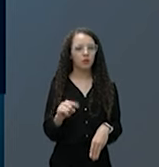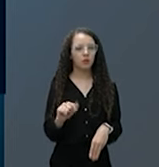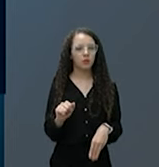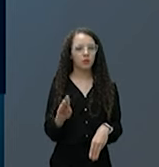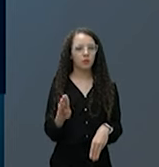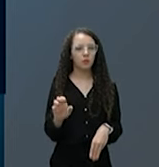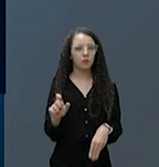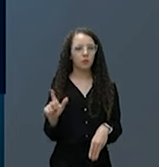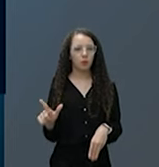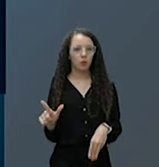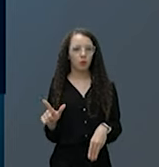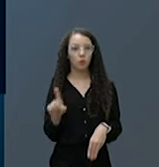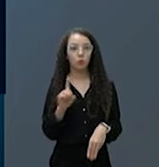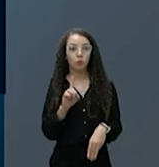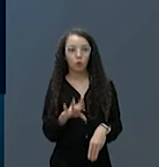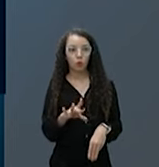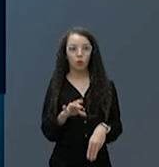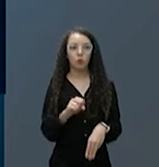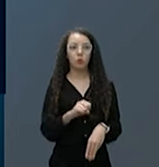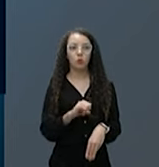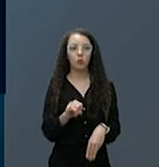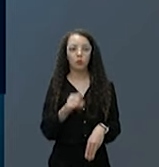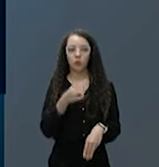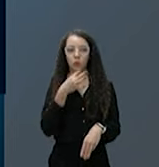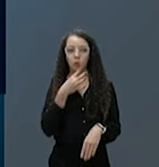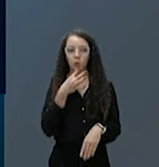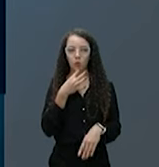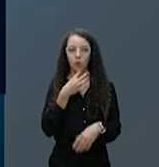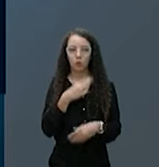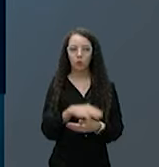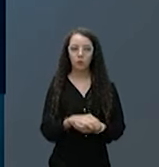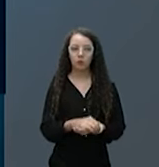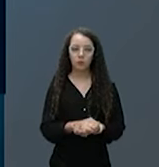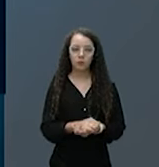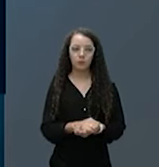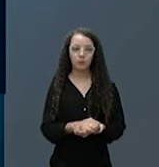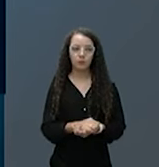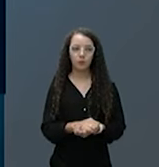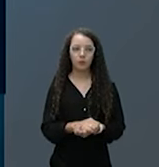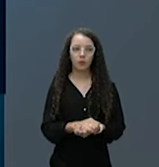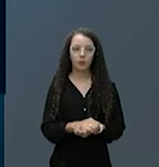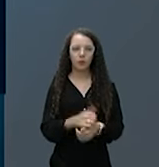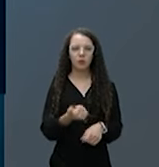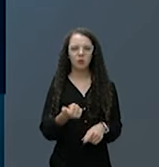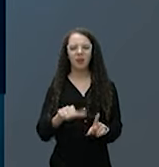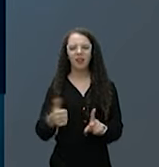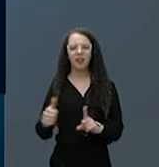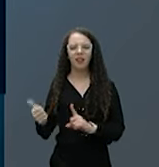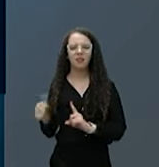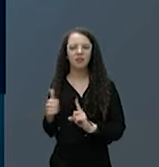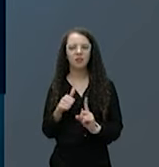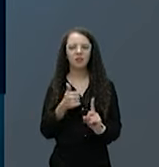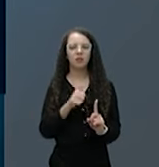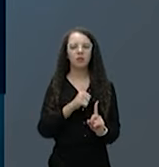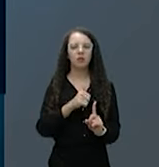Sobre o conhecimento apenas. Certo, estou verificando aqui a questão da data.